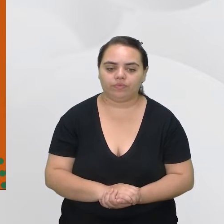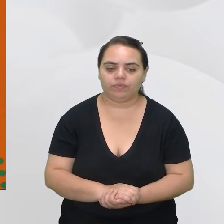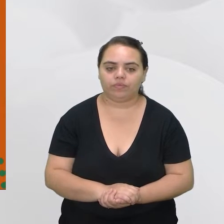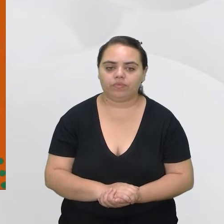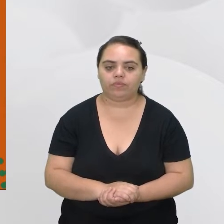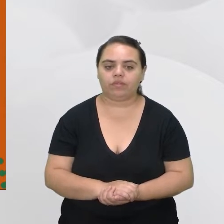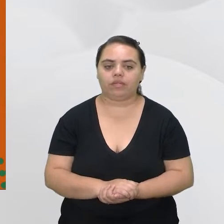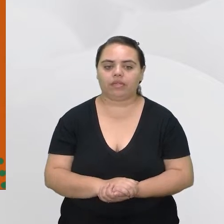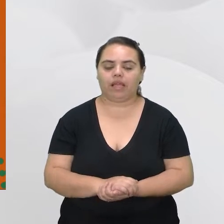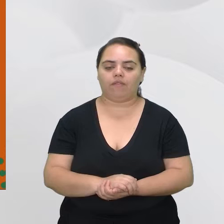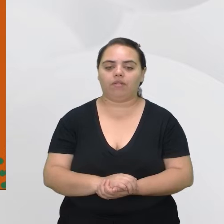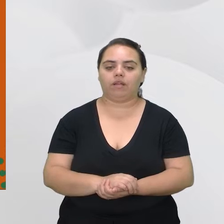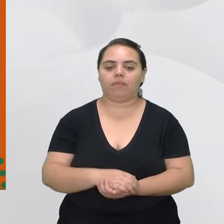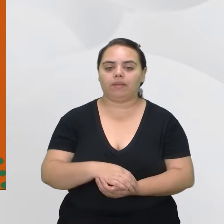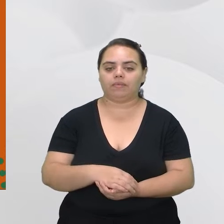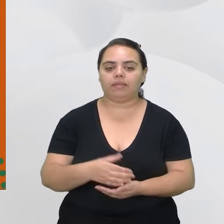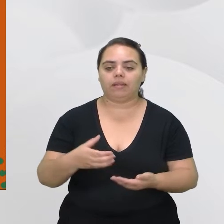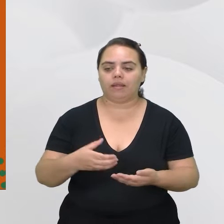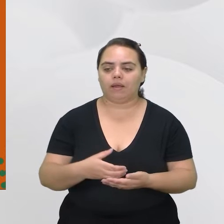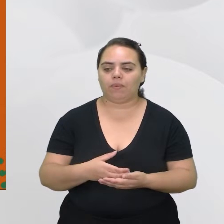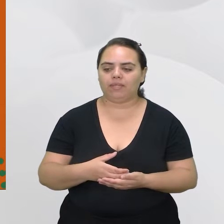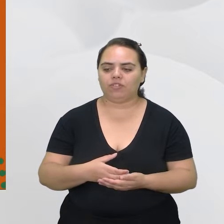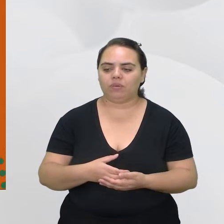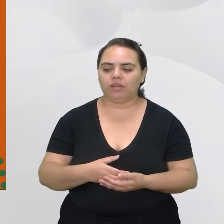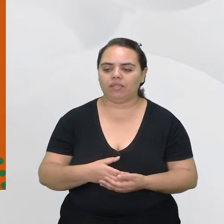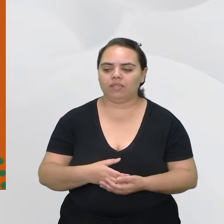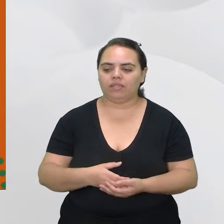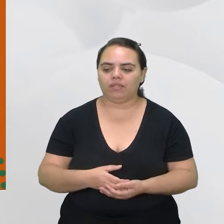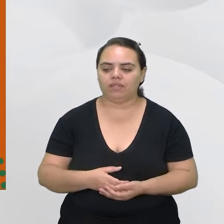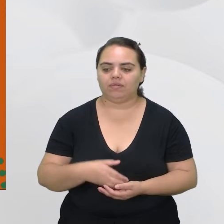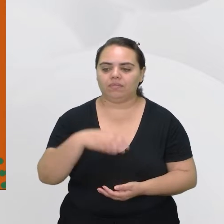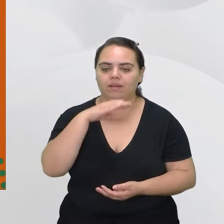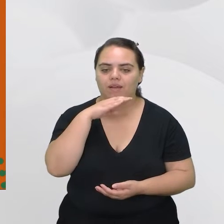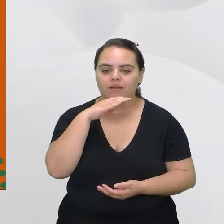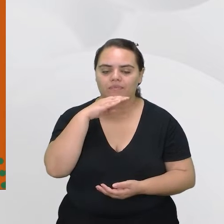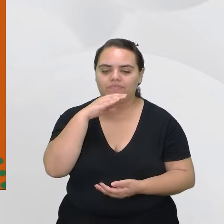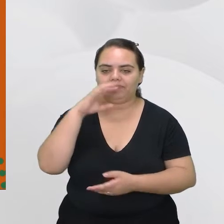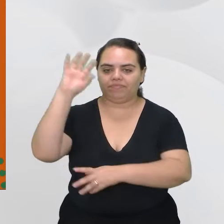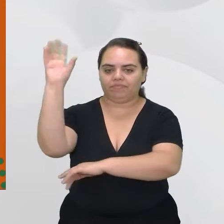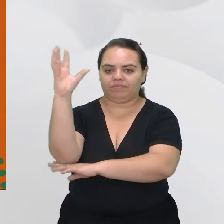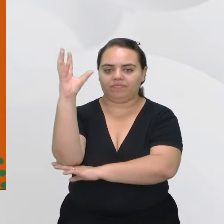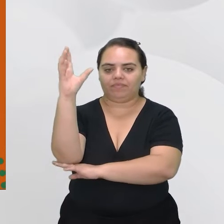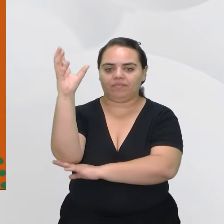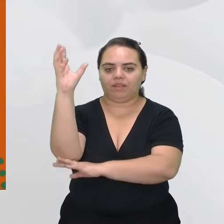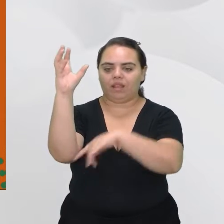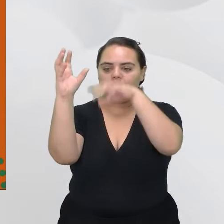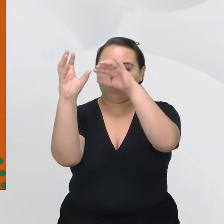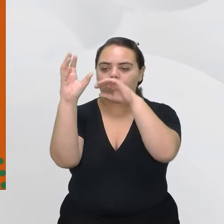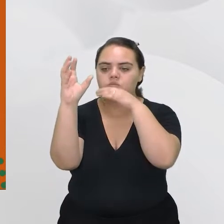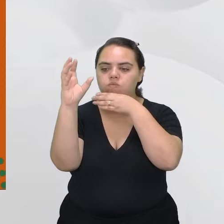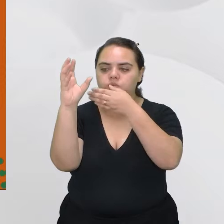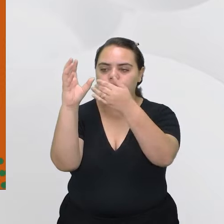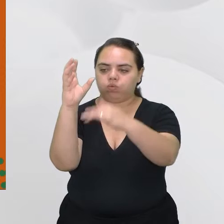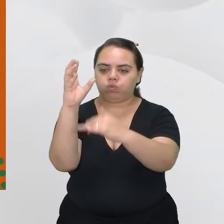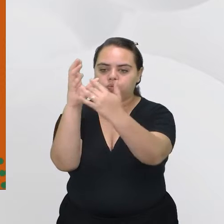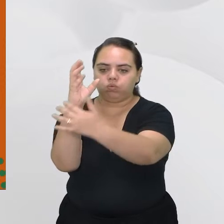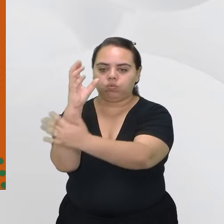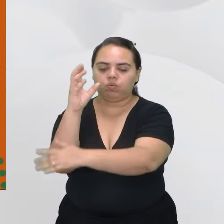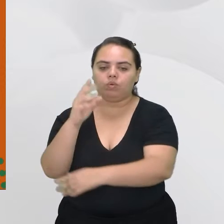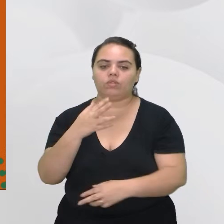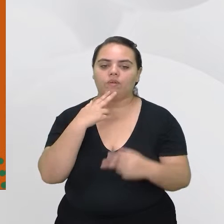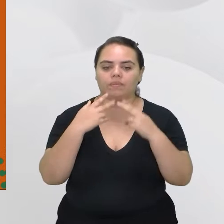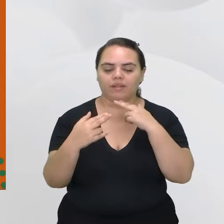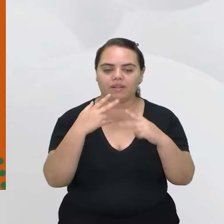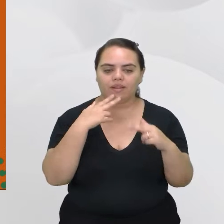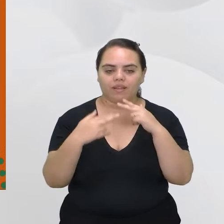Chuva de Manga, que também a gente acha maravilhoso. Sempre também busca trazer outras linguagens para trabalhar a